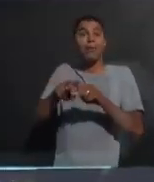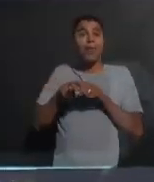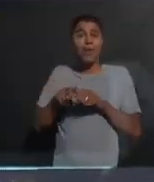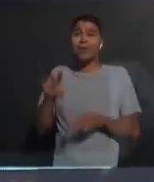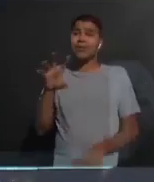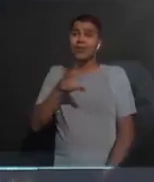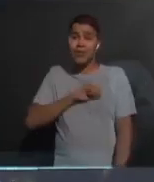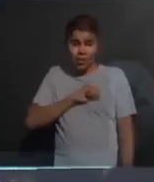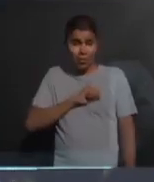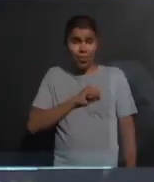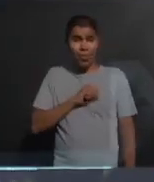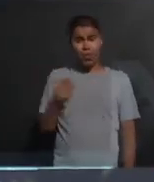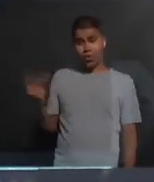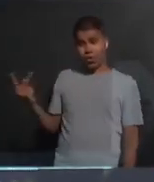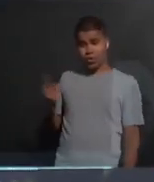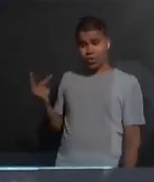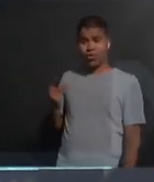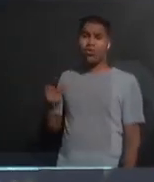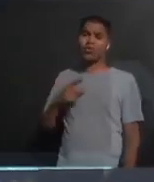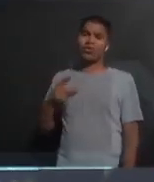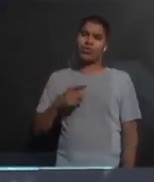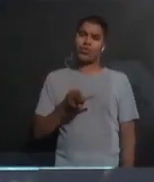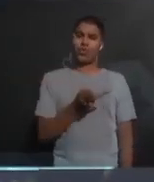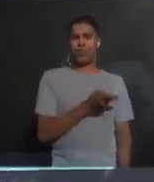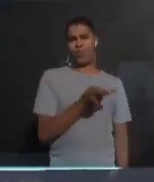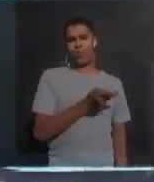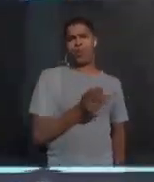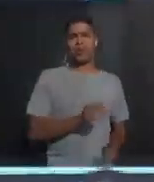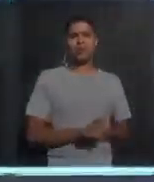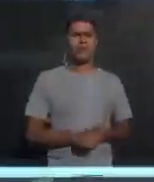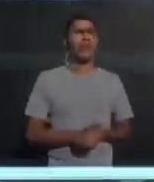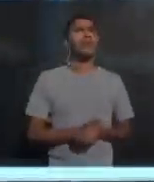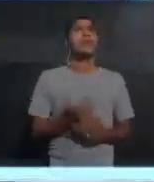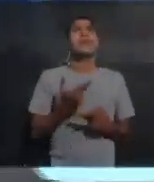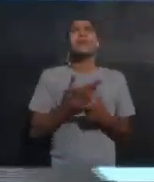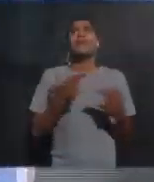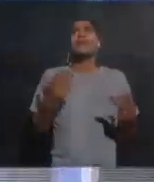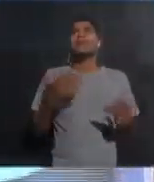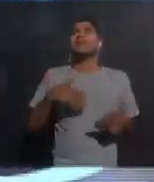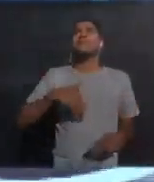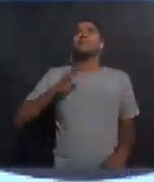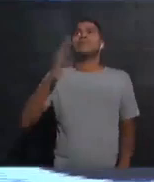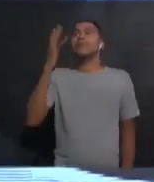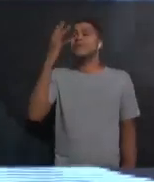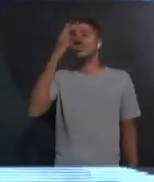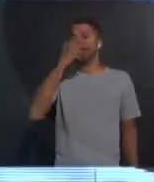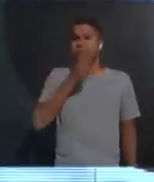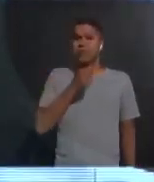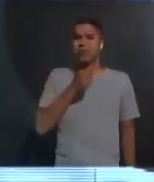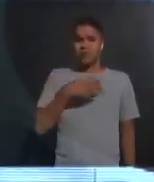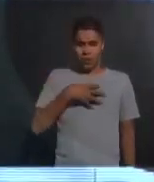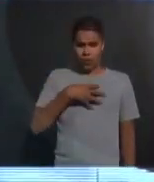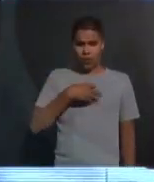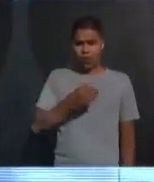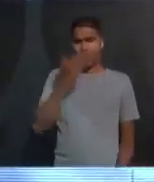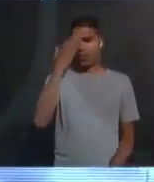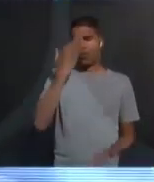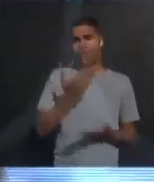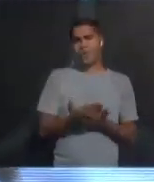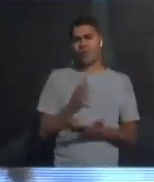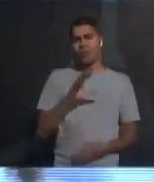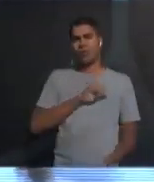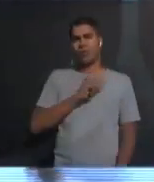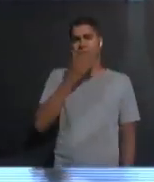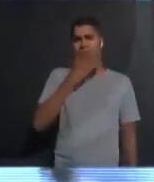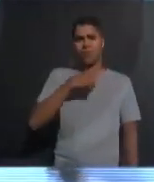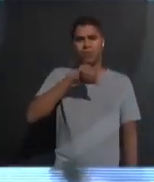eles sabiam que nós sentimos por ele deixa a coisa mais linda ver um filho confiando no amor do pai né verdade